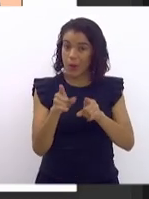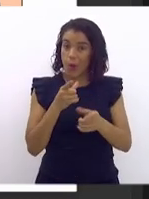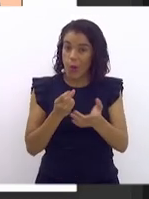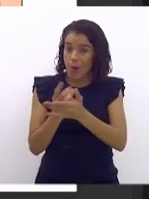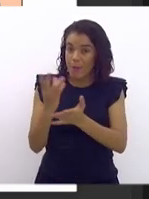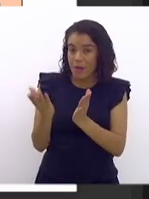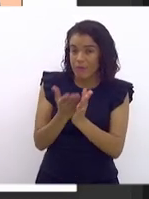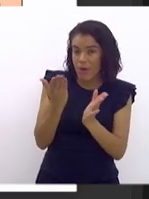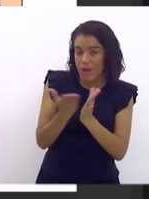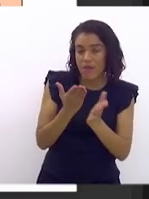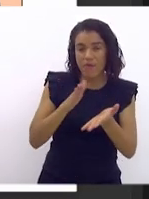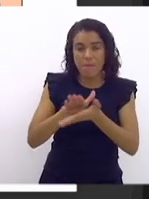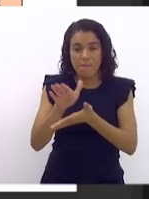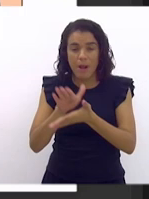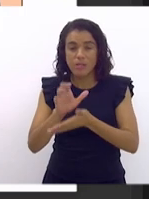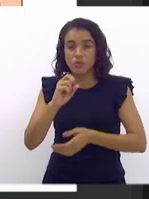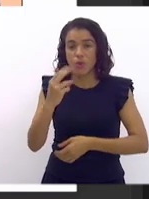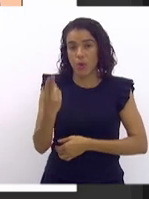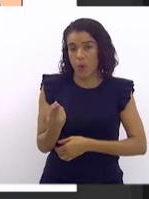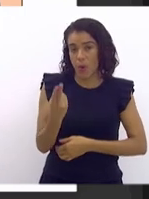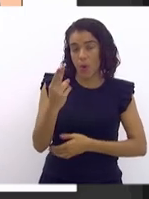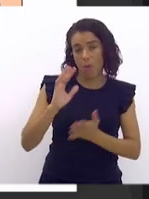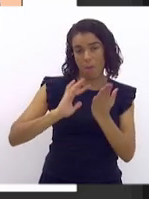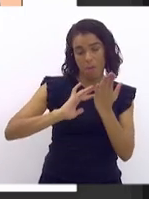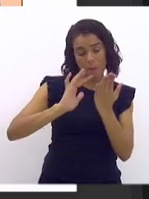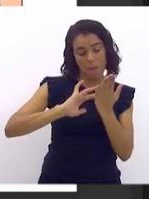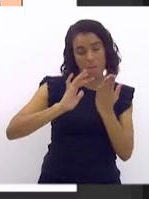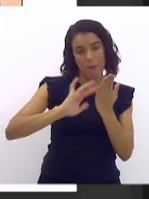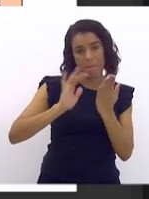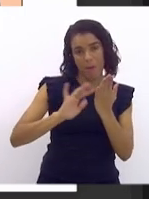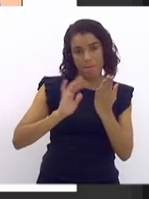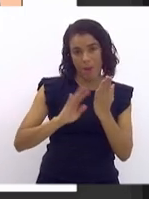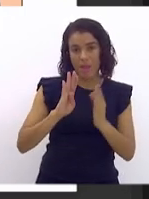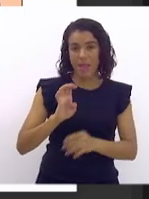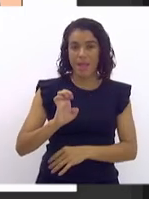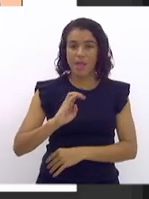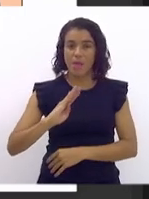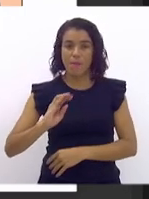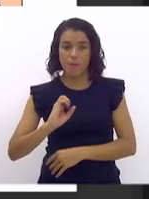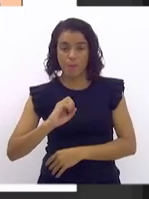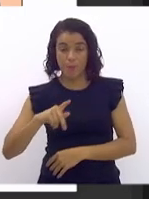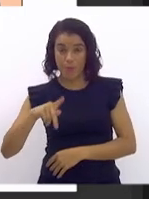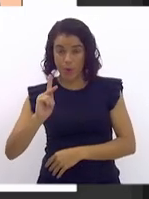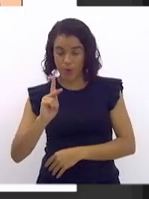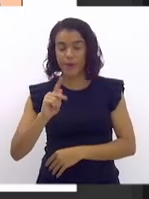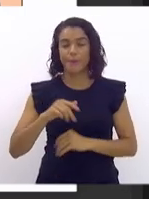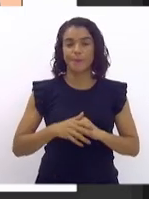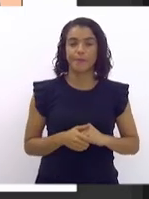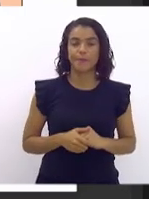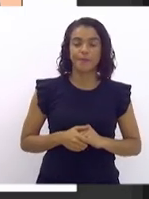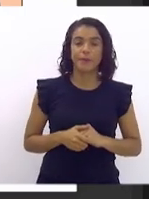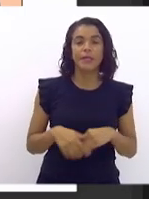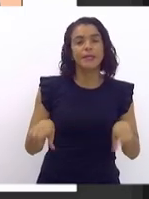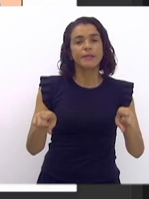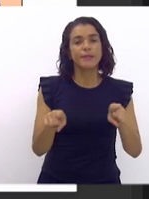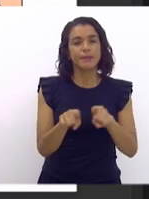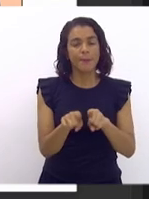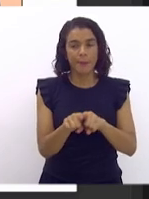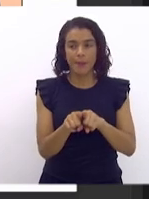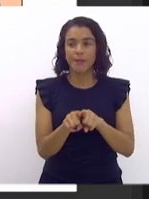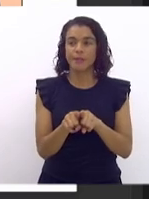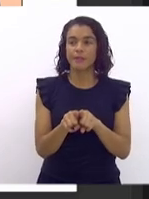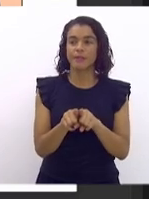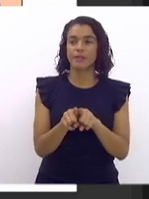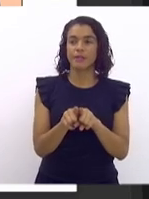livro, seja impresso ou seja na sua versão digital, também tem acesso ao que é publicado pelo Observatório. E, por fim,